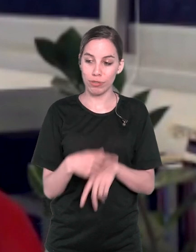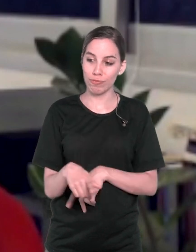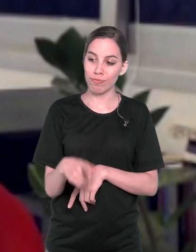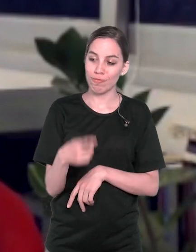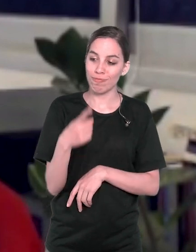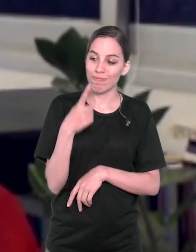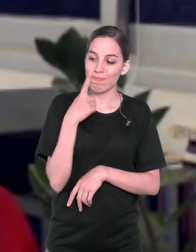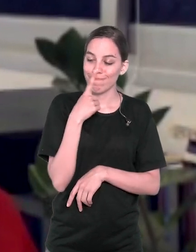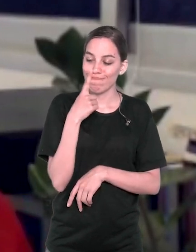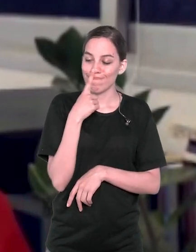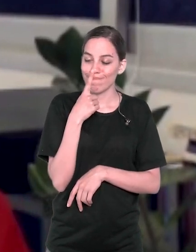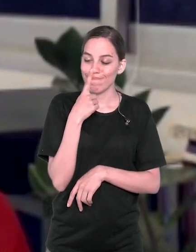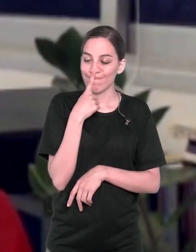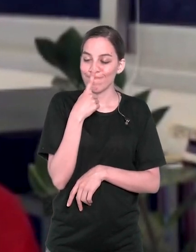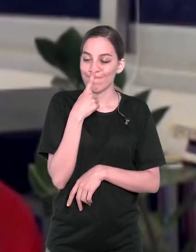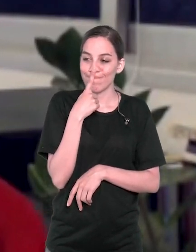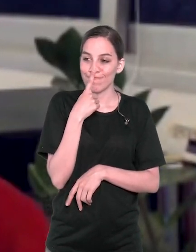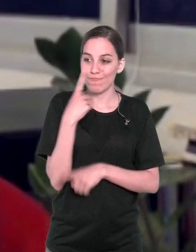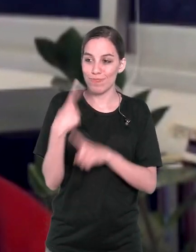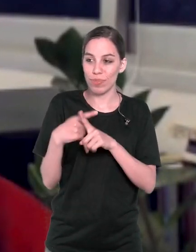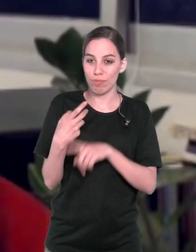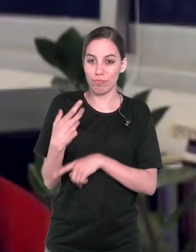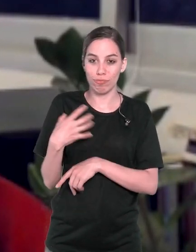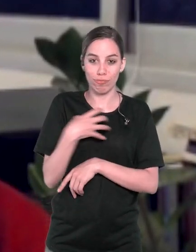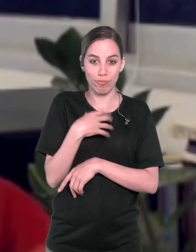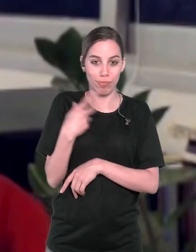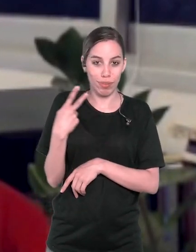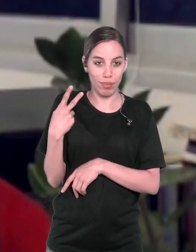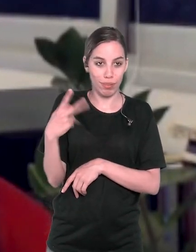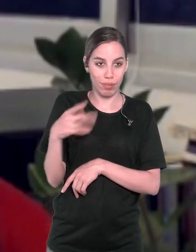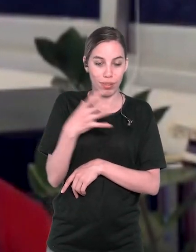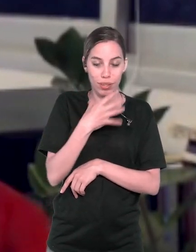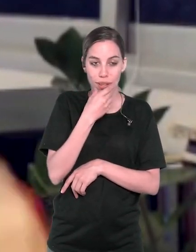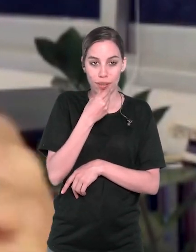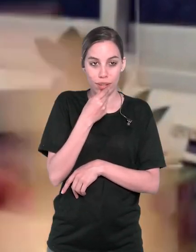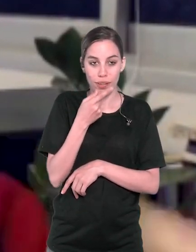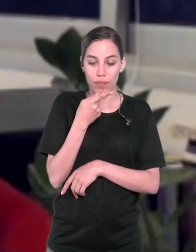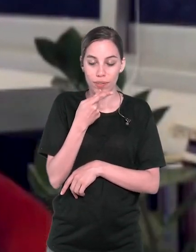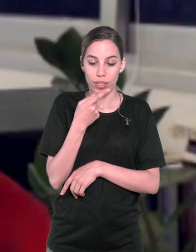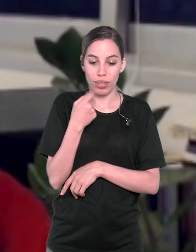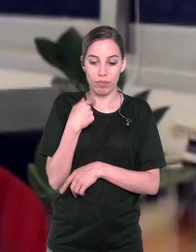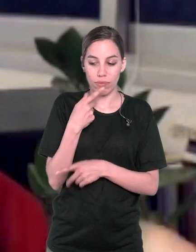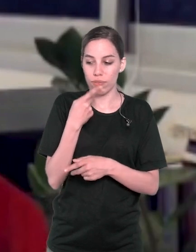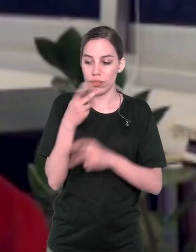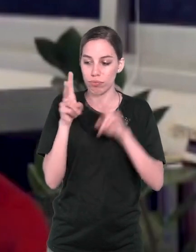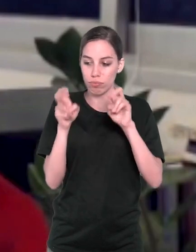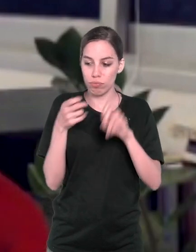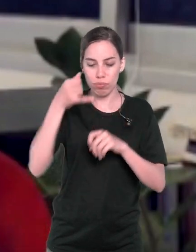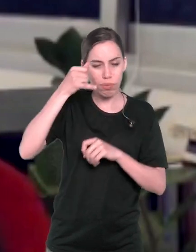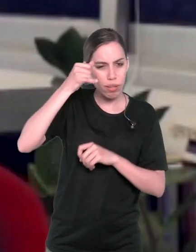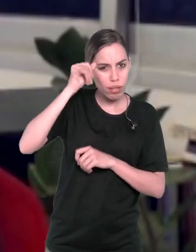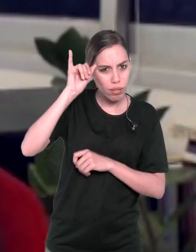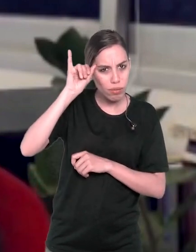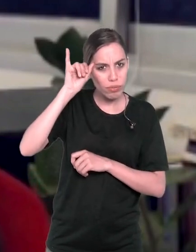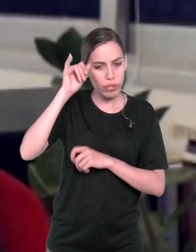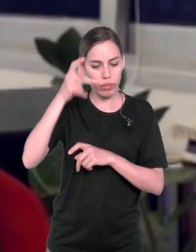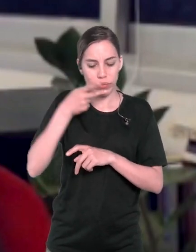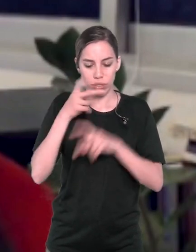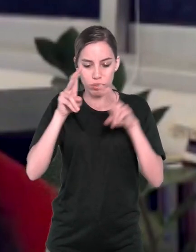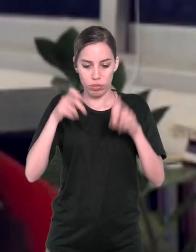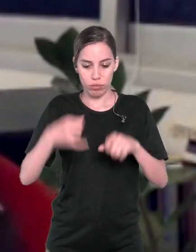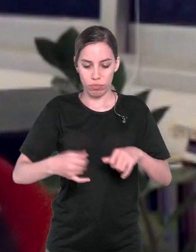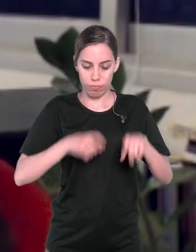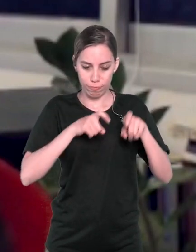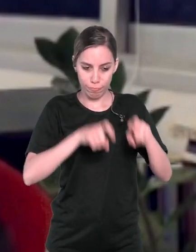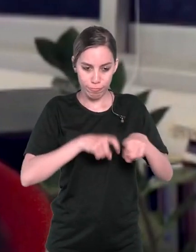experiência. E a maneira como ele fala, né, do boi, ele fala, em geral, da vida no campo, né,